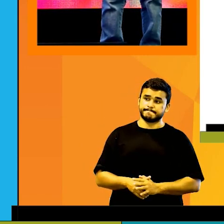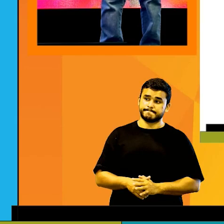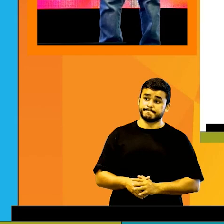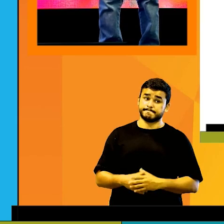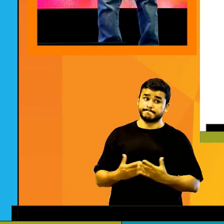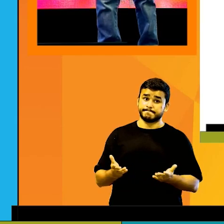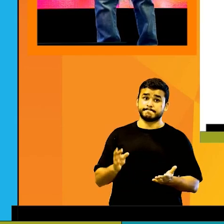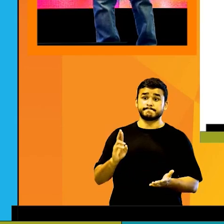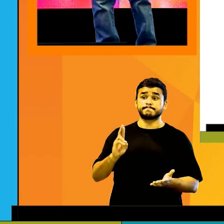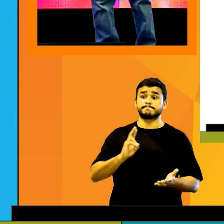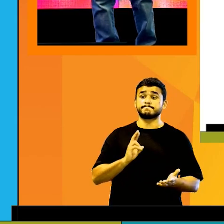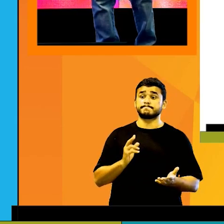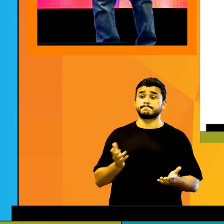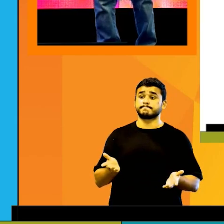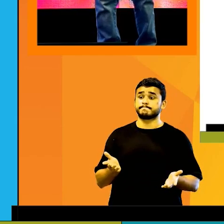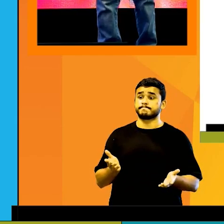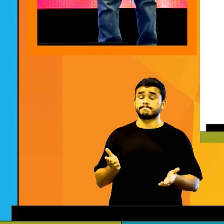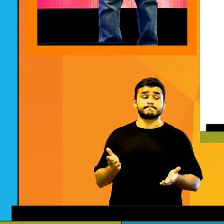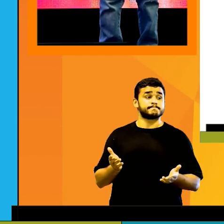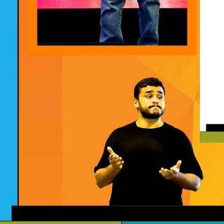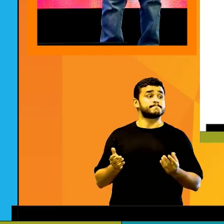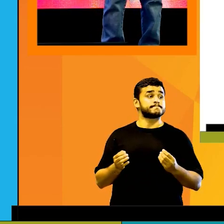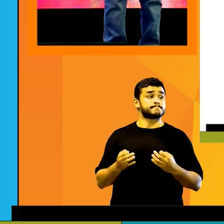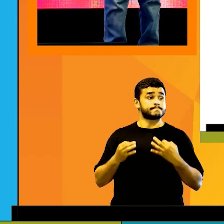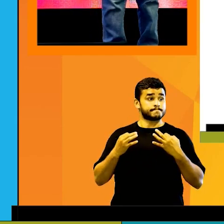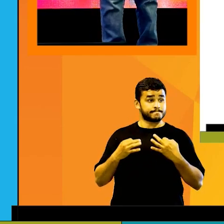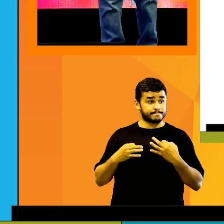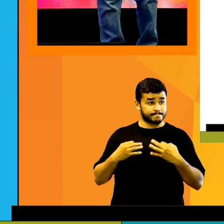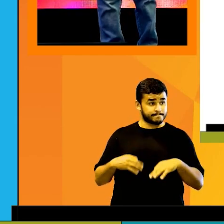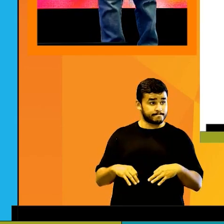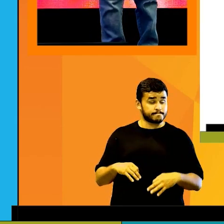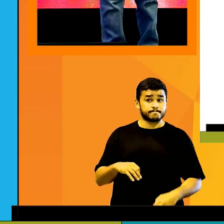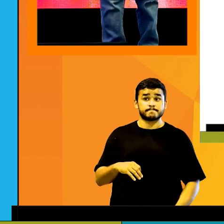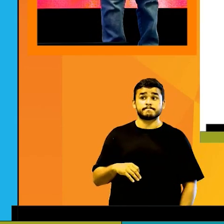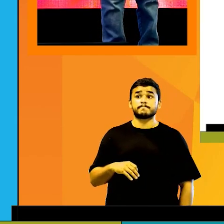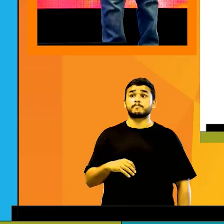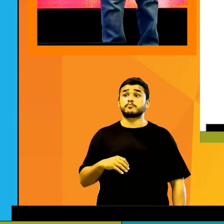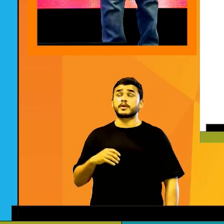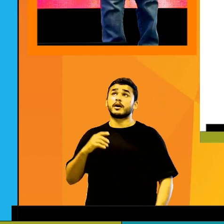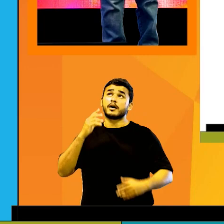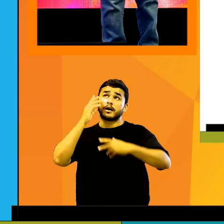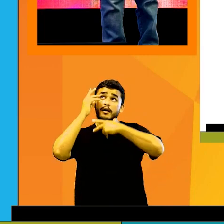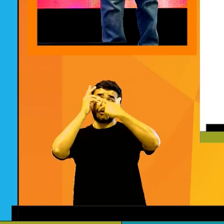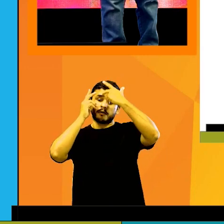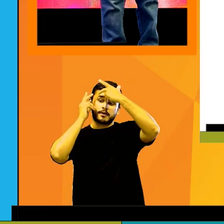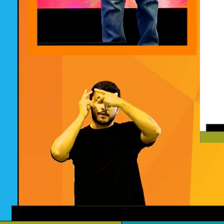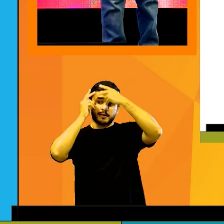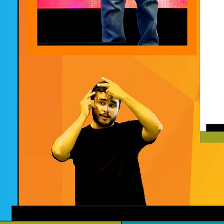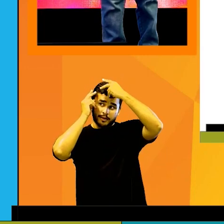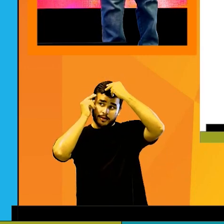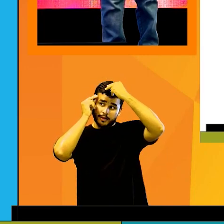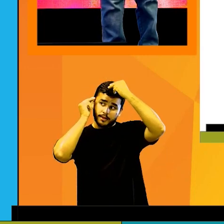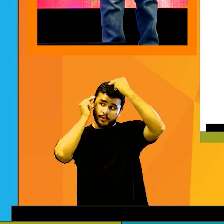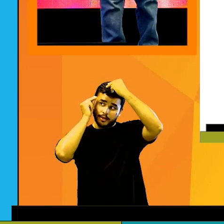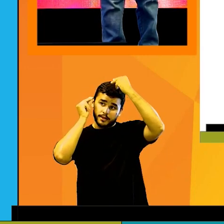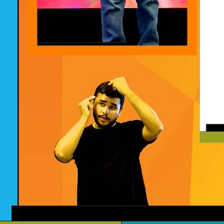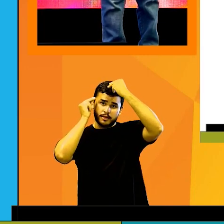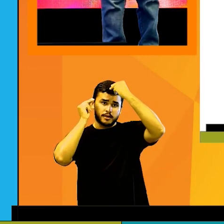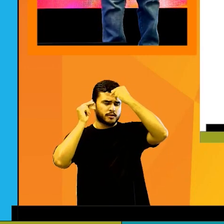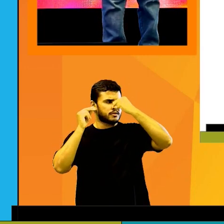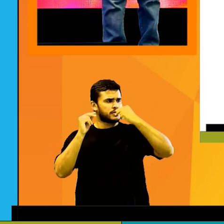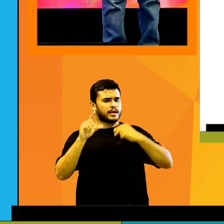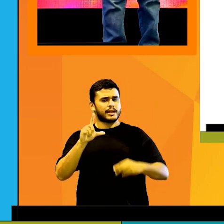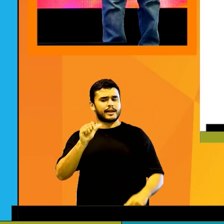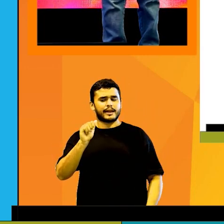Resposta. Segundo o gabarito oficial, quando ele fala, usa o laço de fita, né? Que é um substantivo